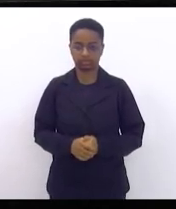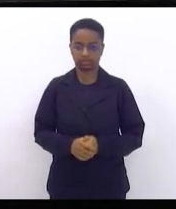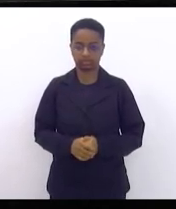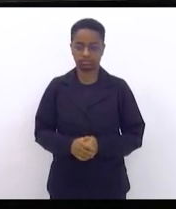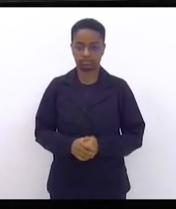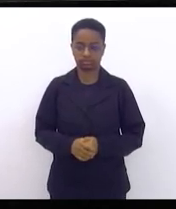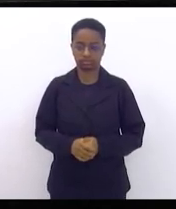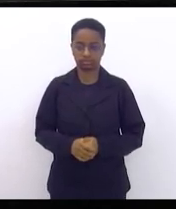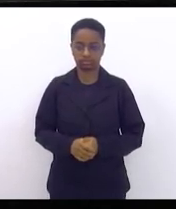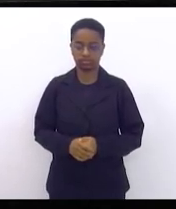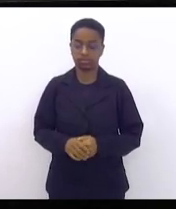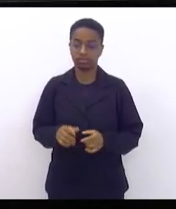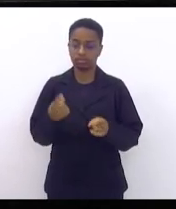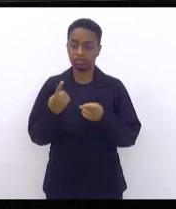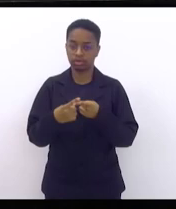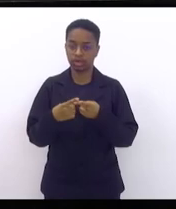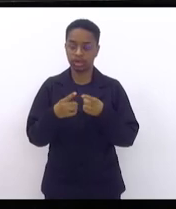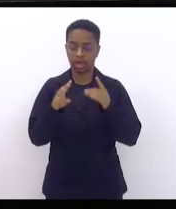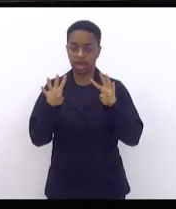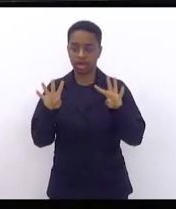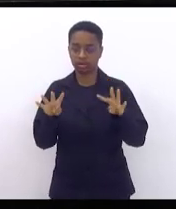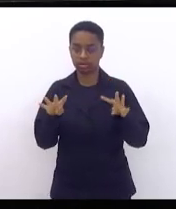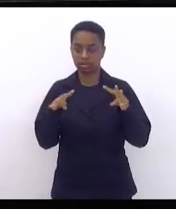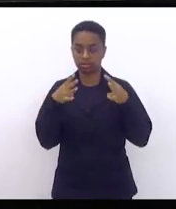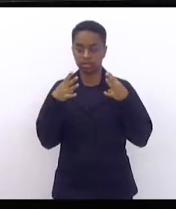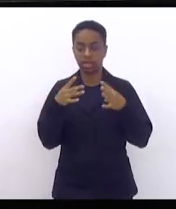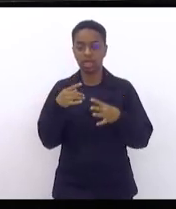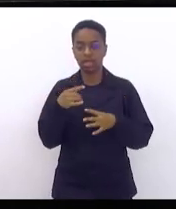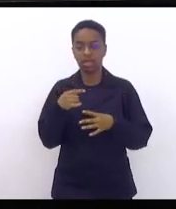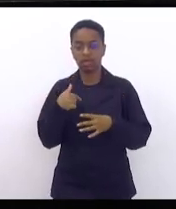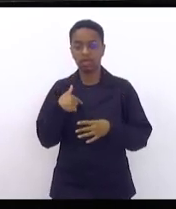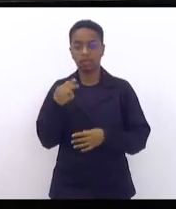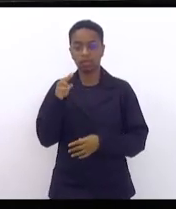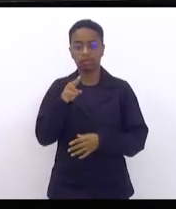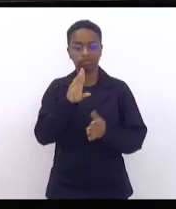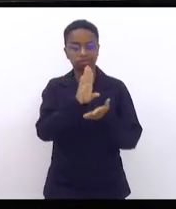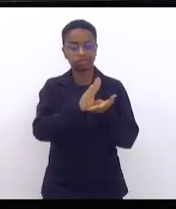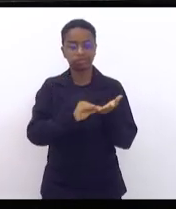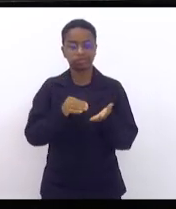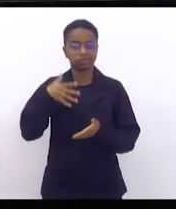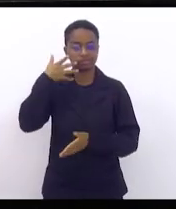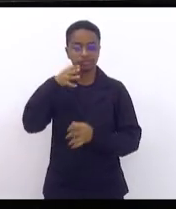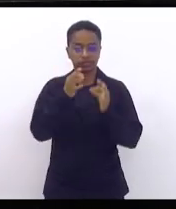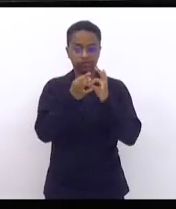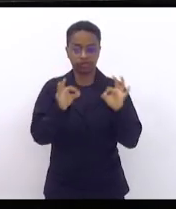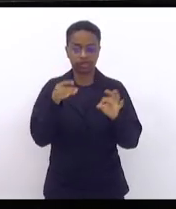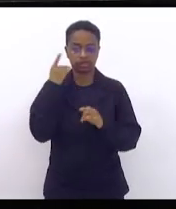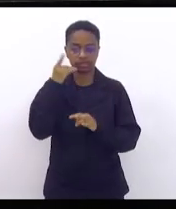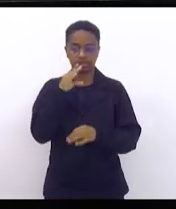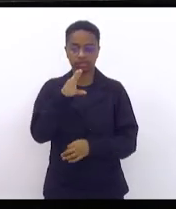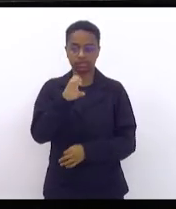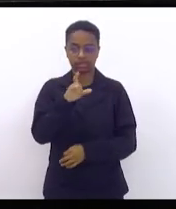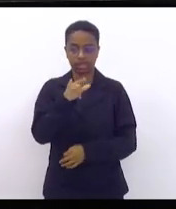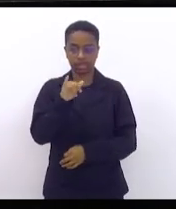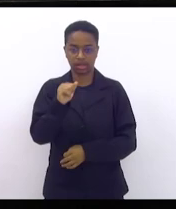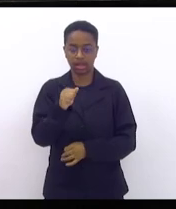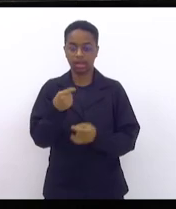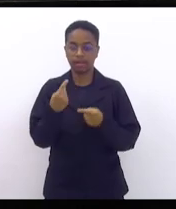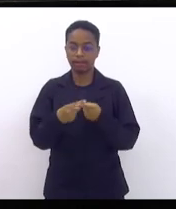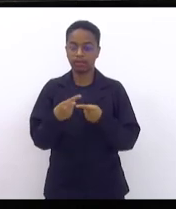o olhar vou usar os termos que a deputada Célia Jordão falou nós estávamos